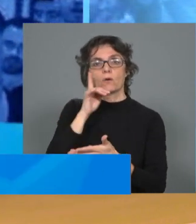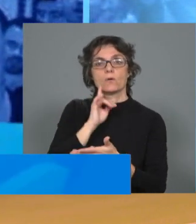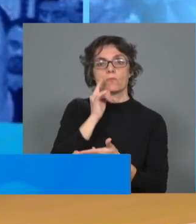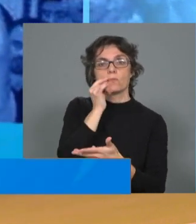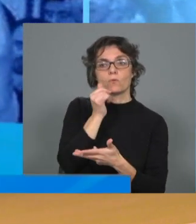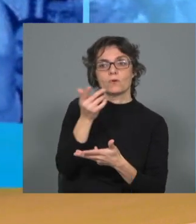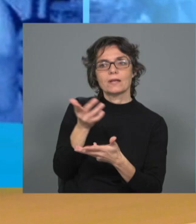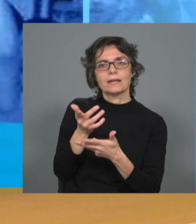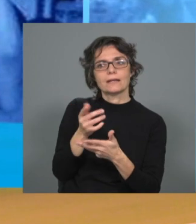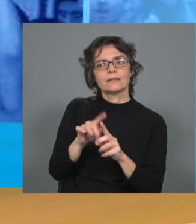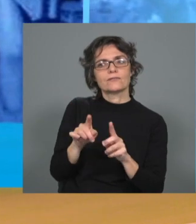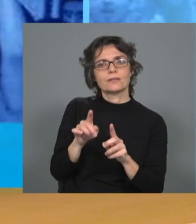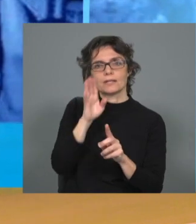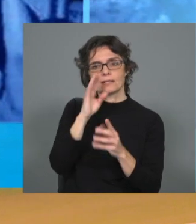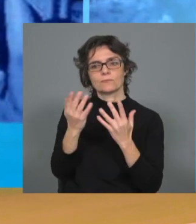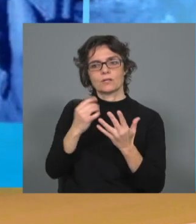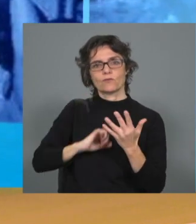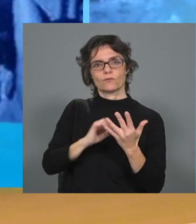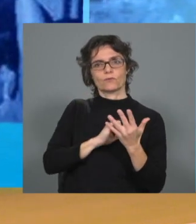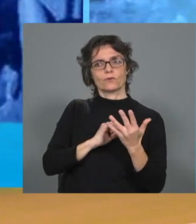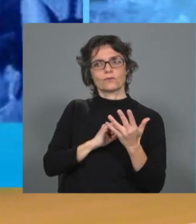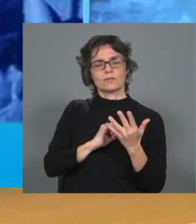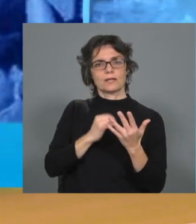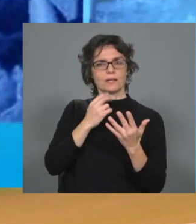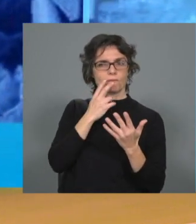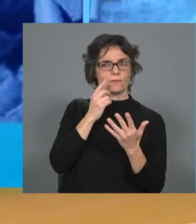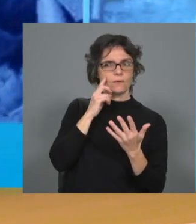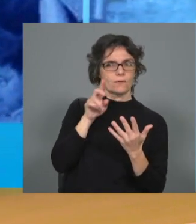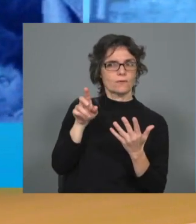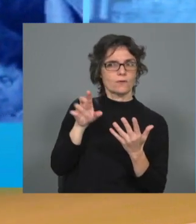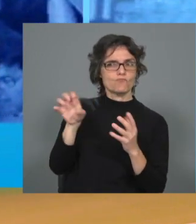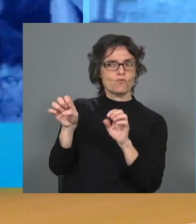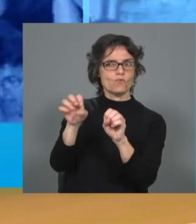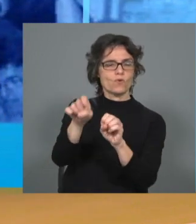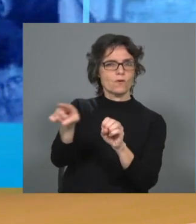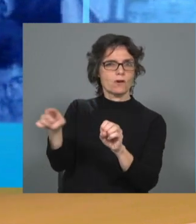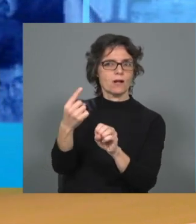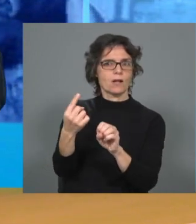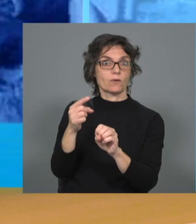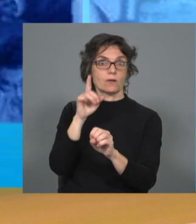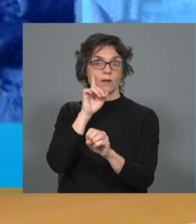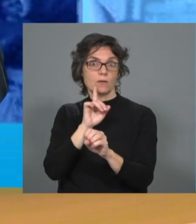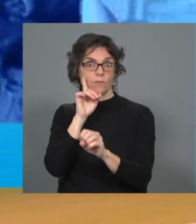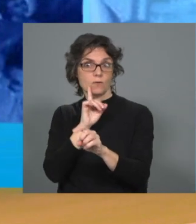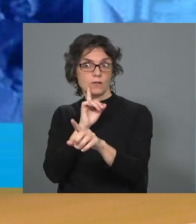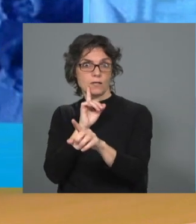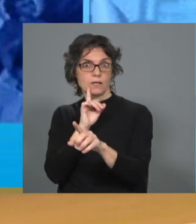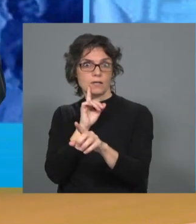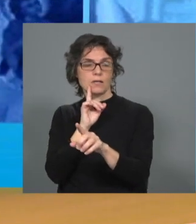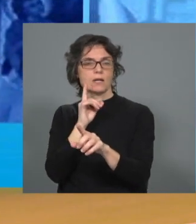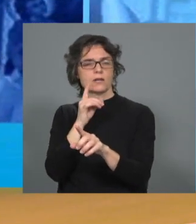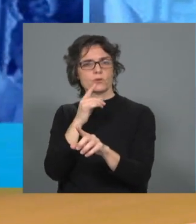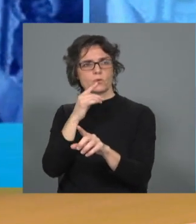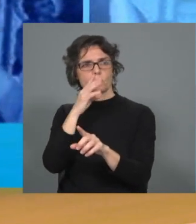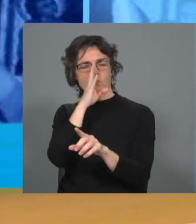nossa. Não é? E foi muito curioso ver desde o início, em alguns momentos em que as mulheres que vinham de uma certa tradição